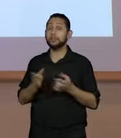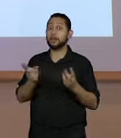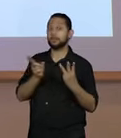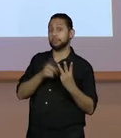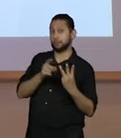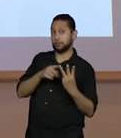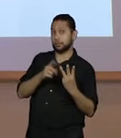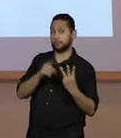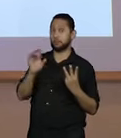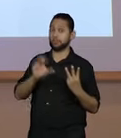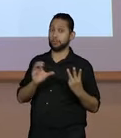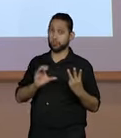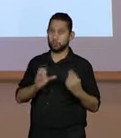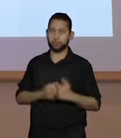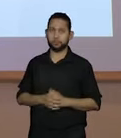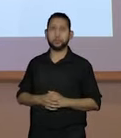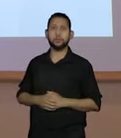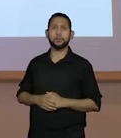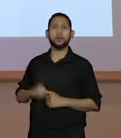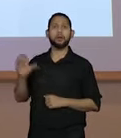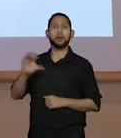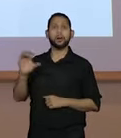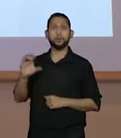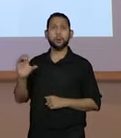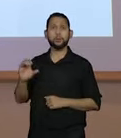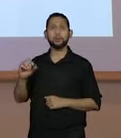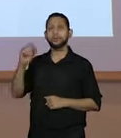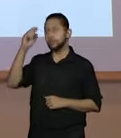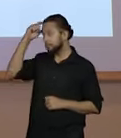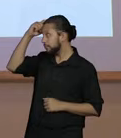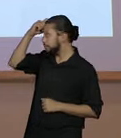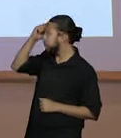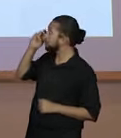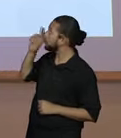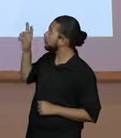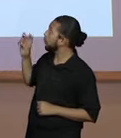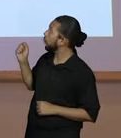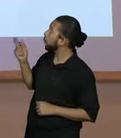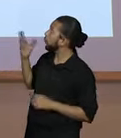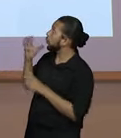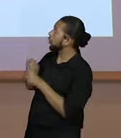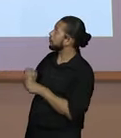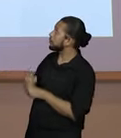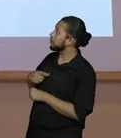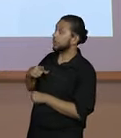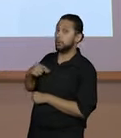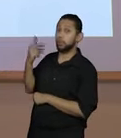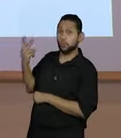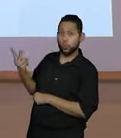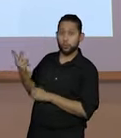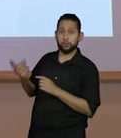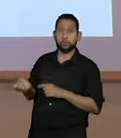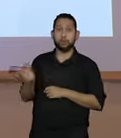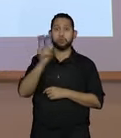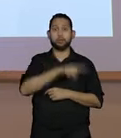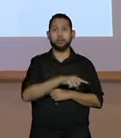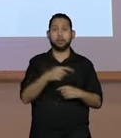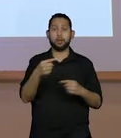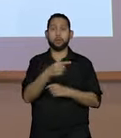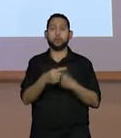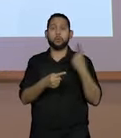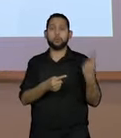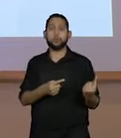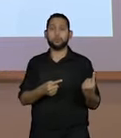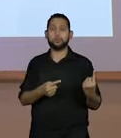o carbono. Carbono. Quantos carbonos eu tenho desse lado? 2. Desse lado, um só.